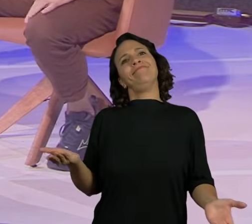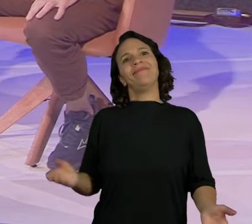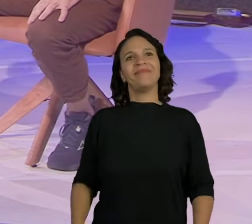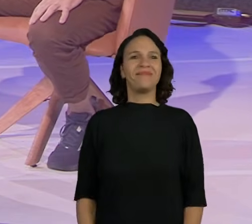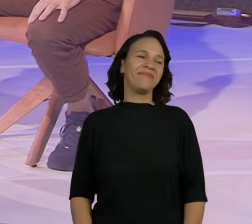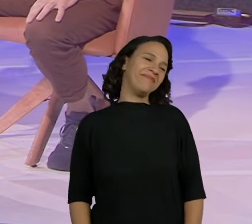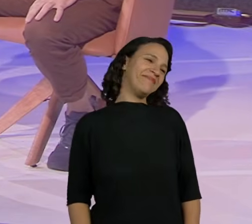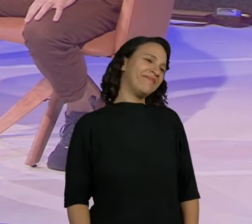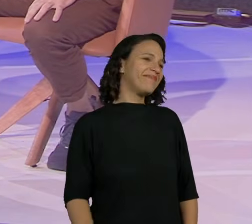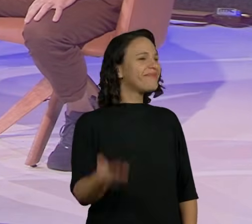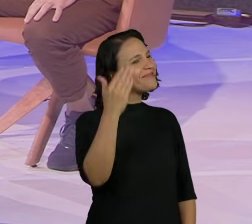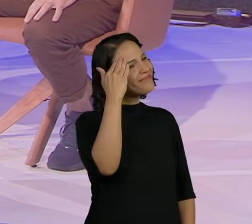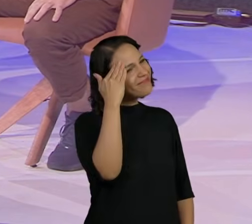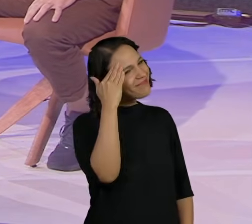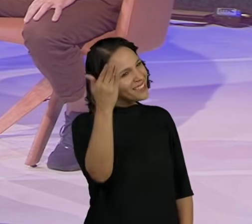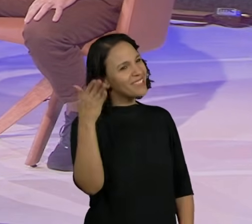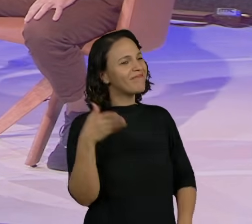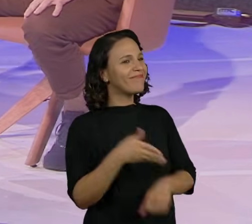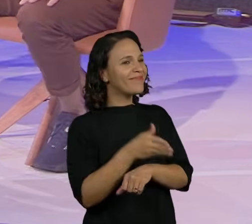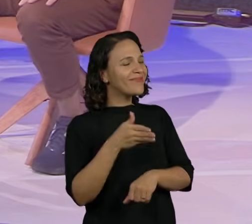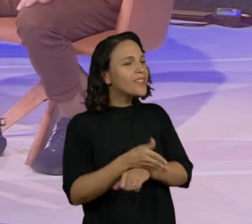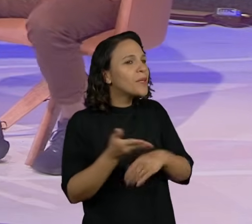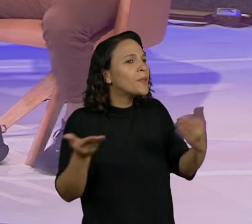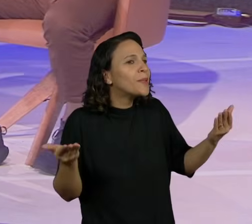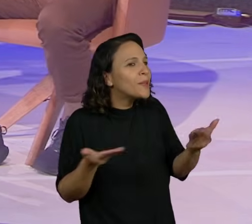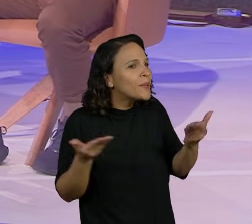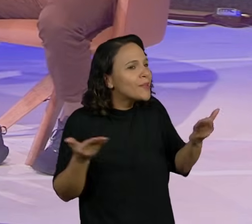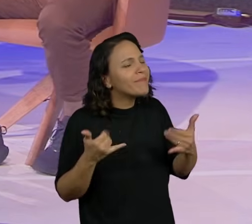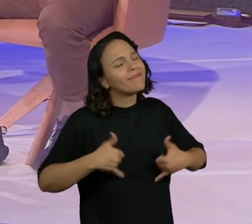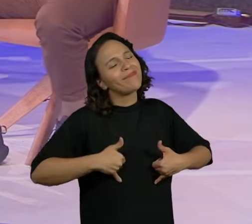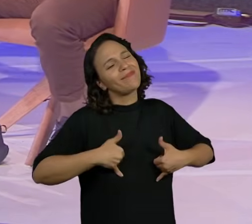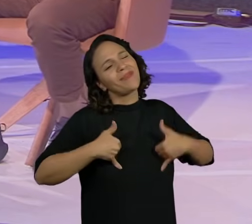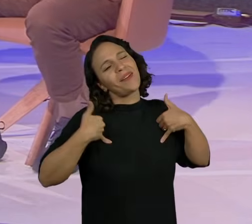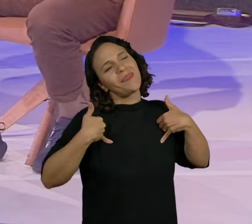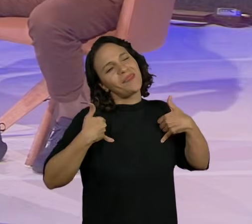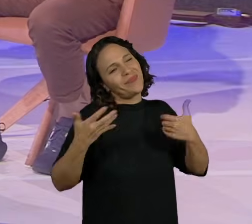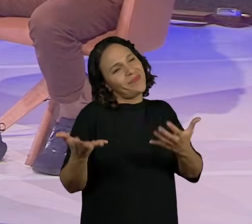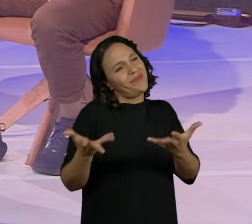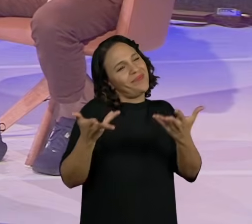Gessé, querido, obrigado pela sua presença aqui no nosso programa. Uma honra te receber.